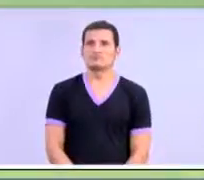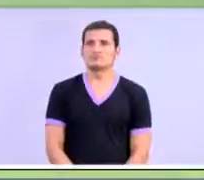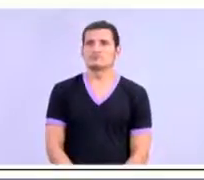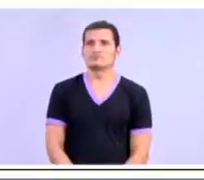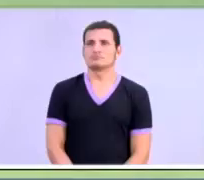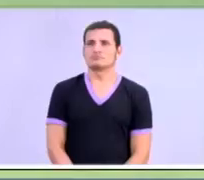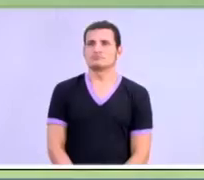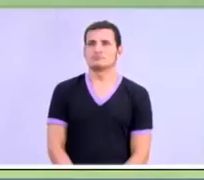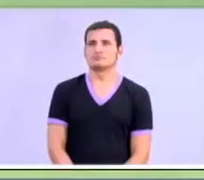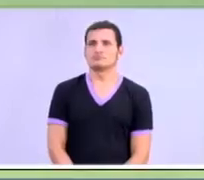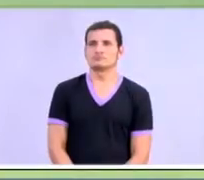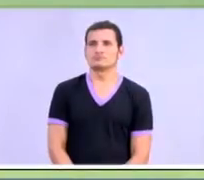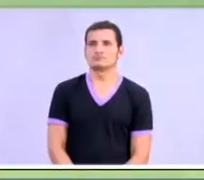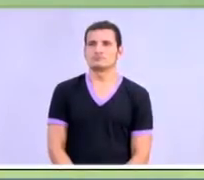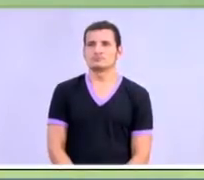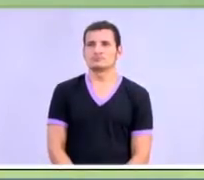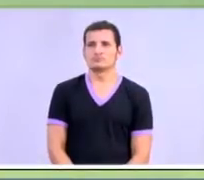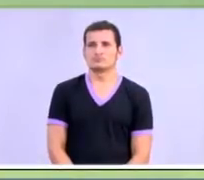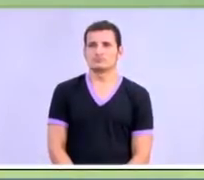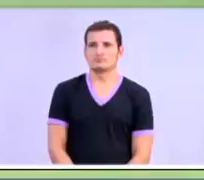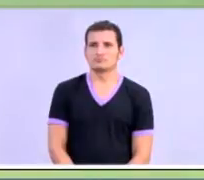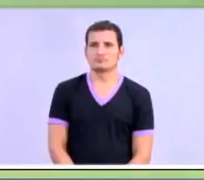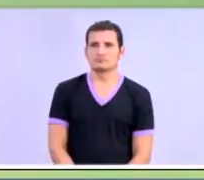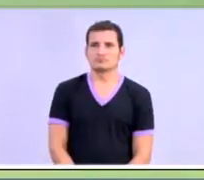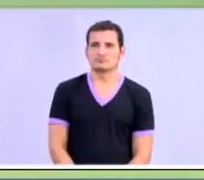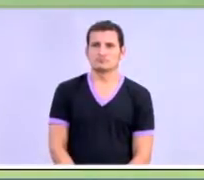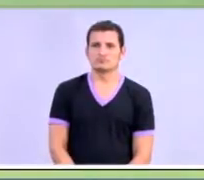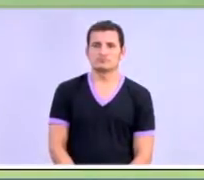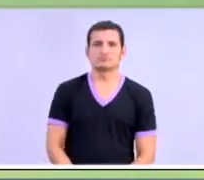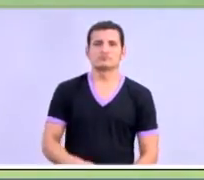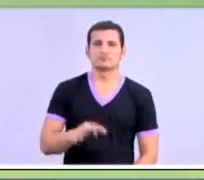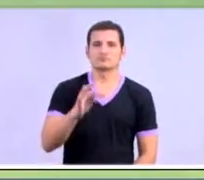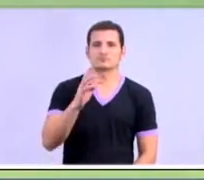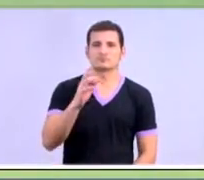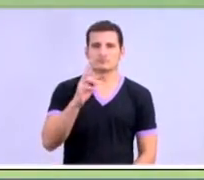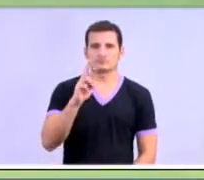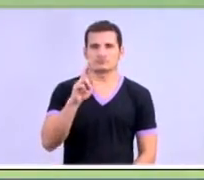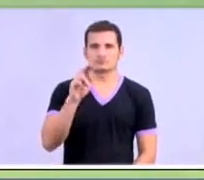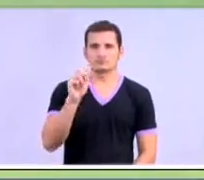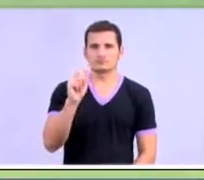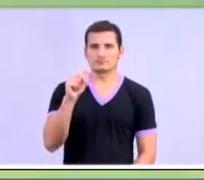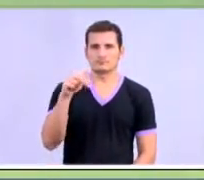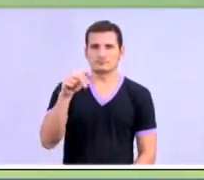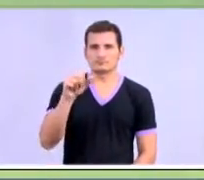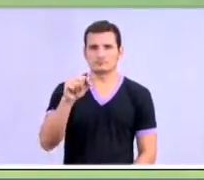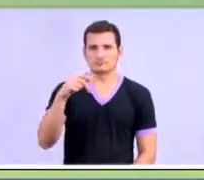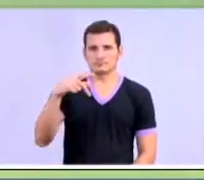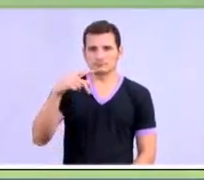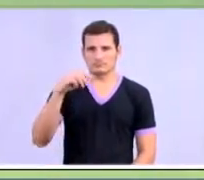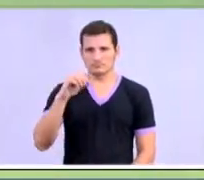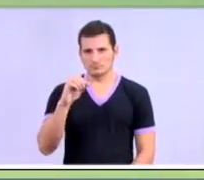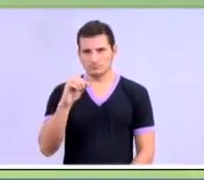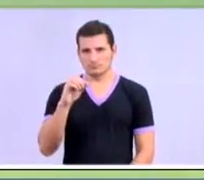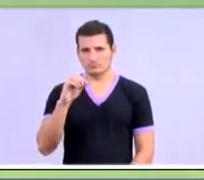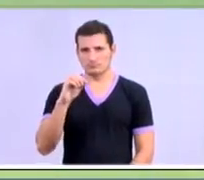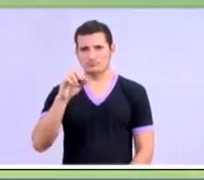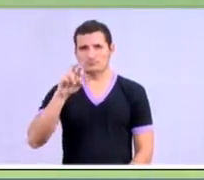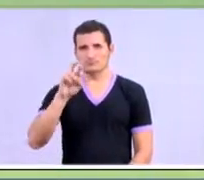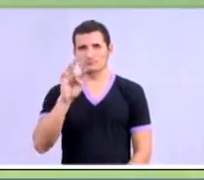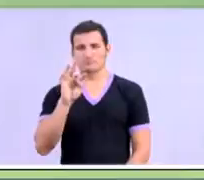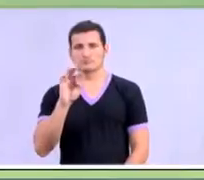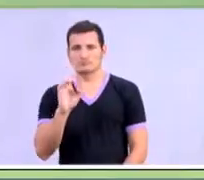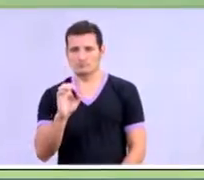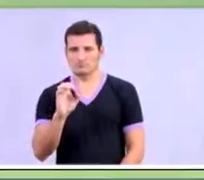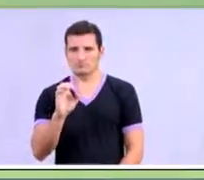camada. Camada 4, camada de transporte. Camada de transporte, ela é bem interessante, que o